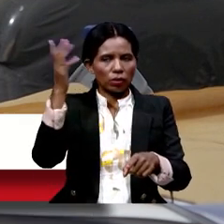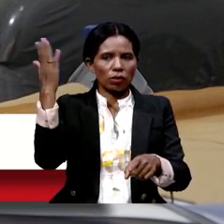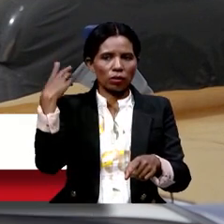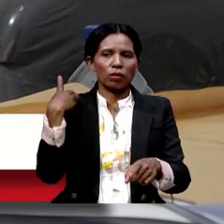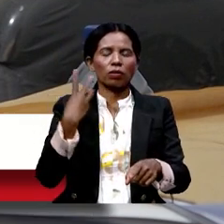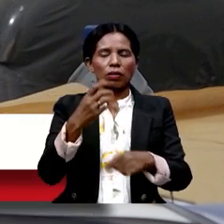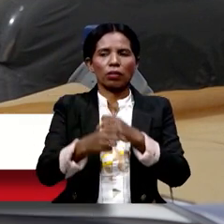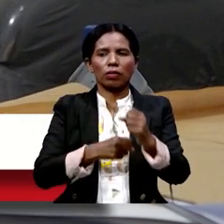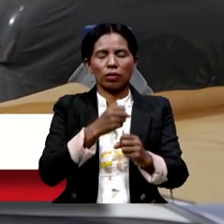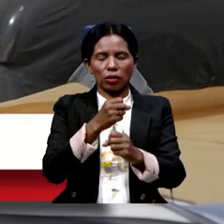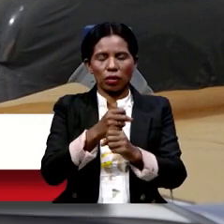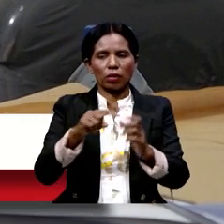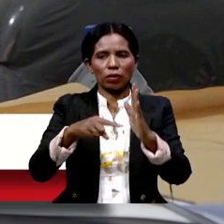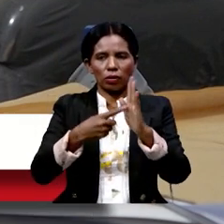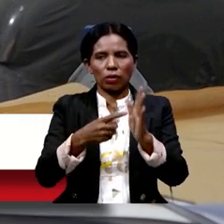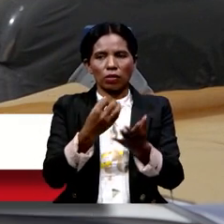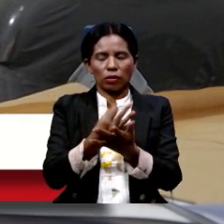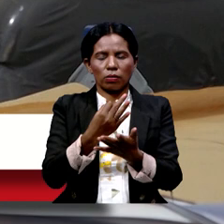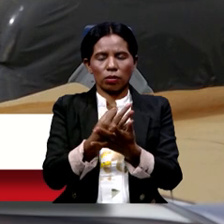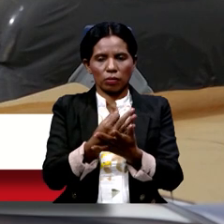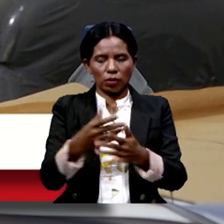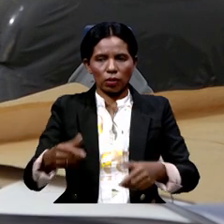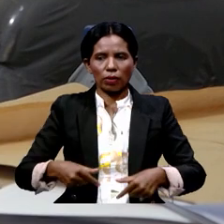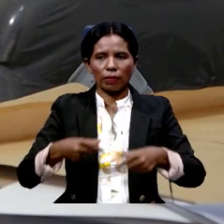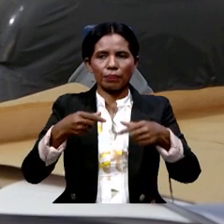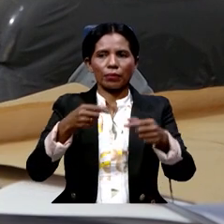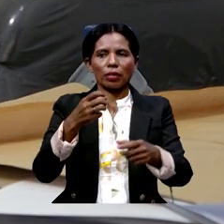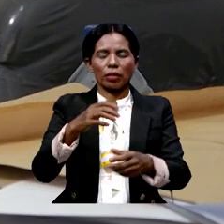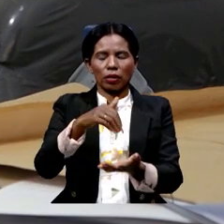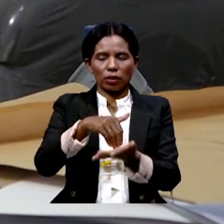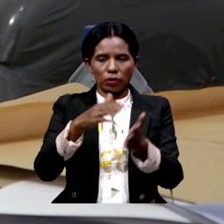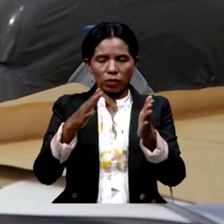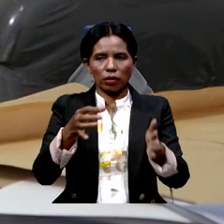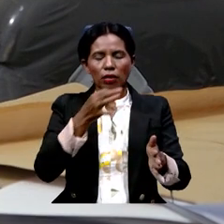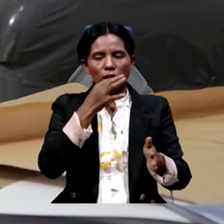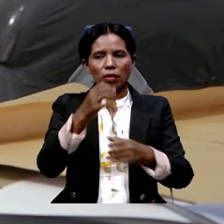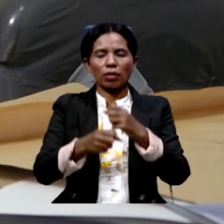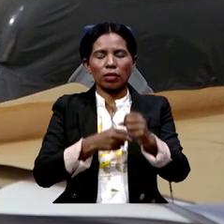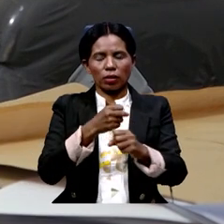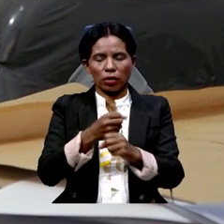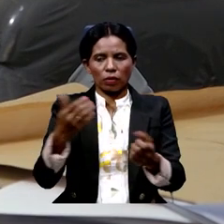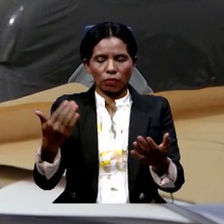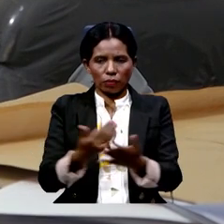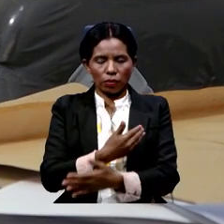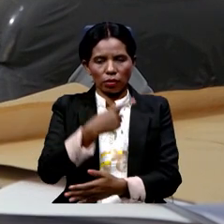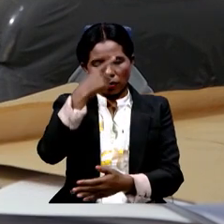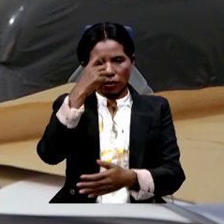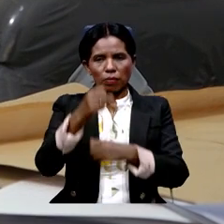anu letivo hahu orsamento ne sai i alunus ha i anu letivo fong tambah anu